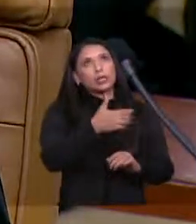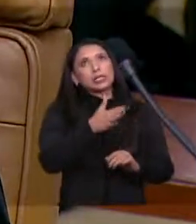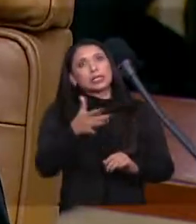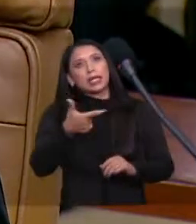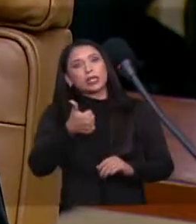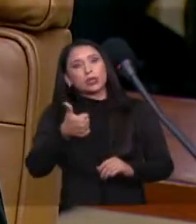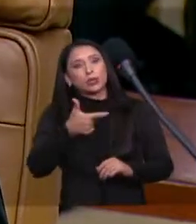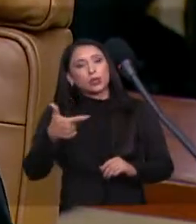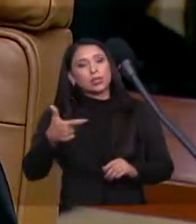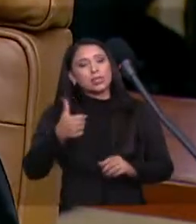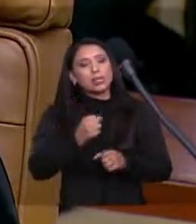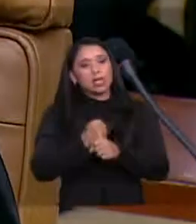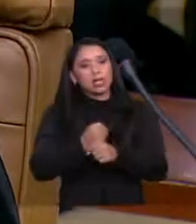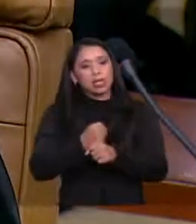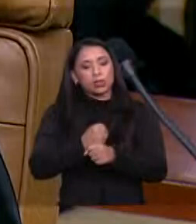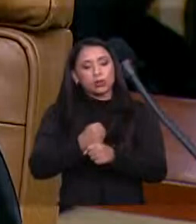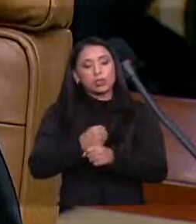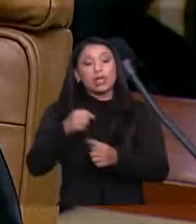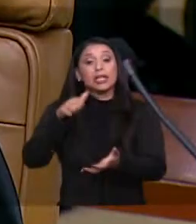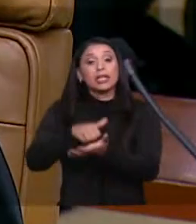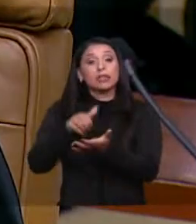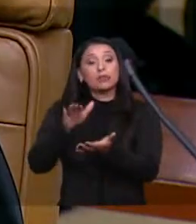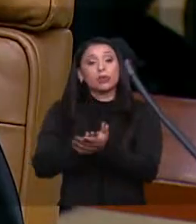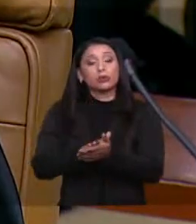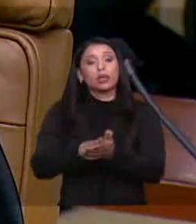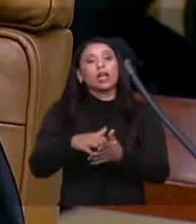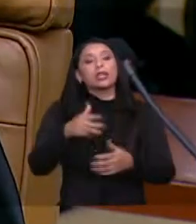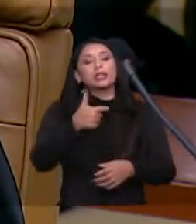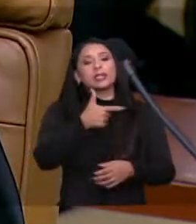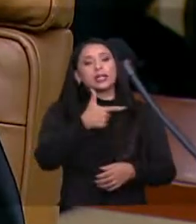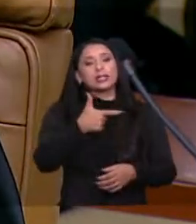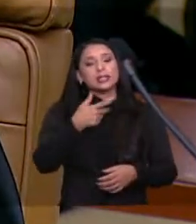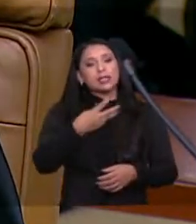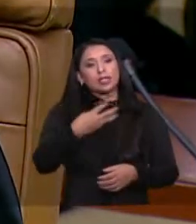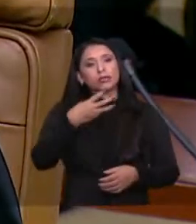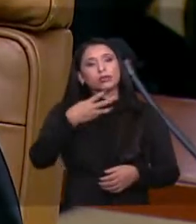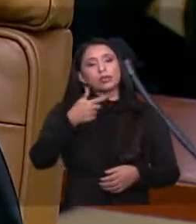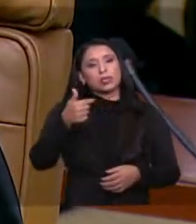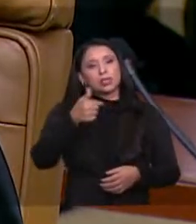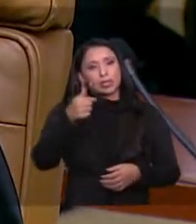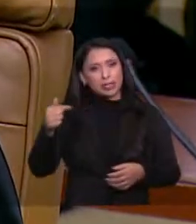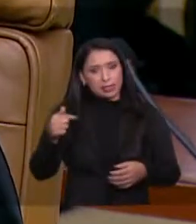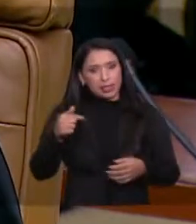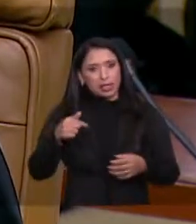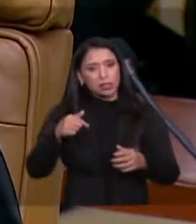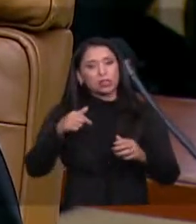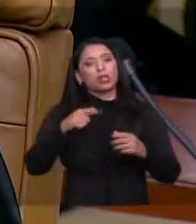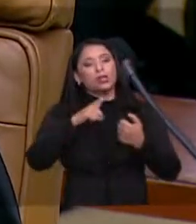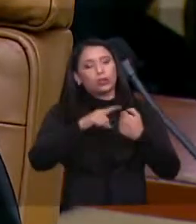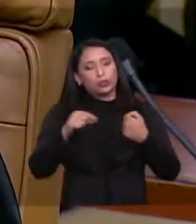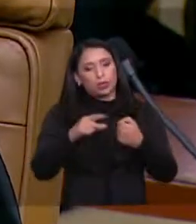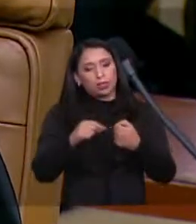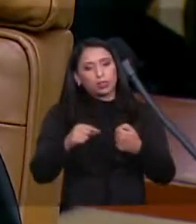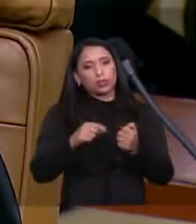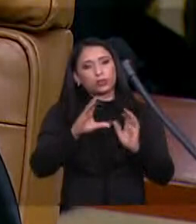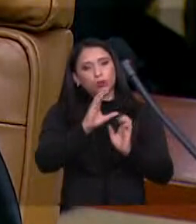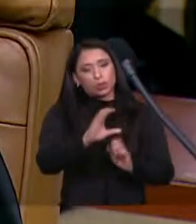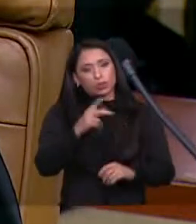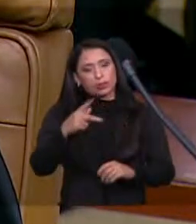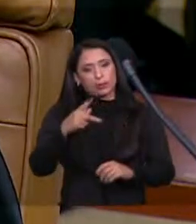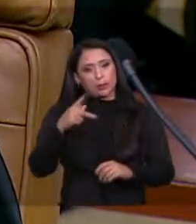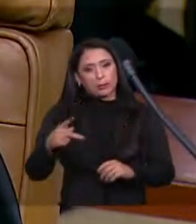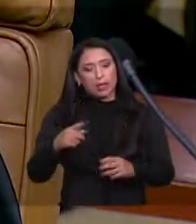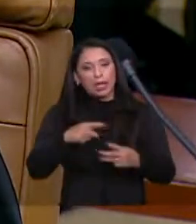reclusão e multa nos termos do artigo 317 capita do Código Penal seguindo o sistema trifásico para